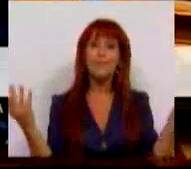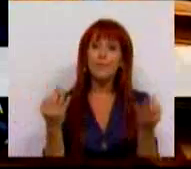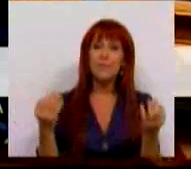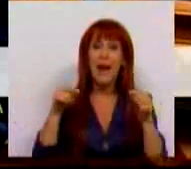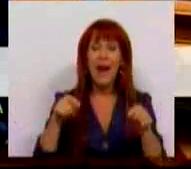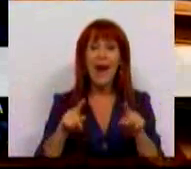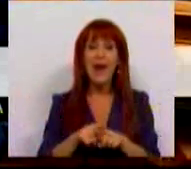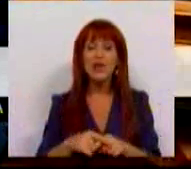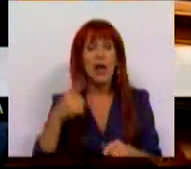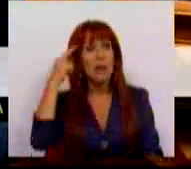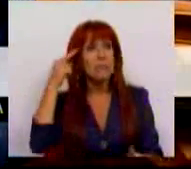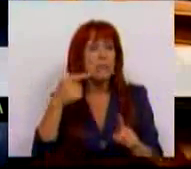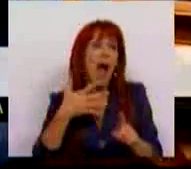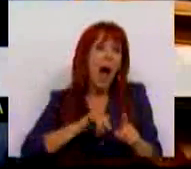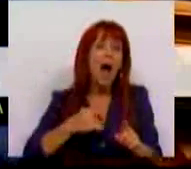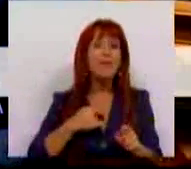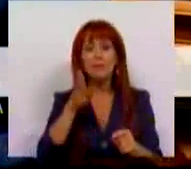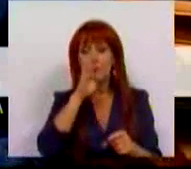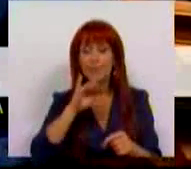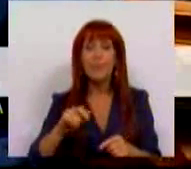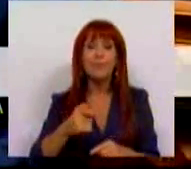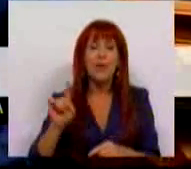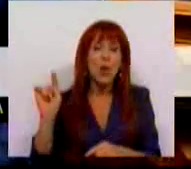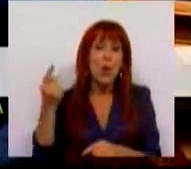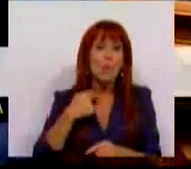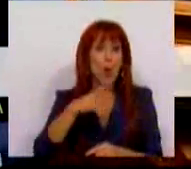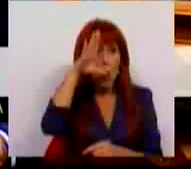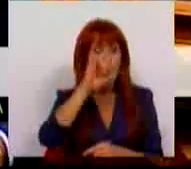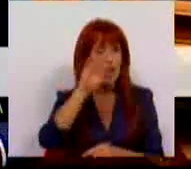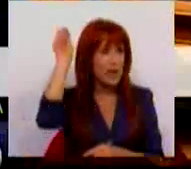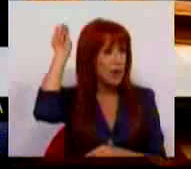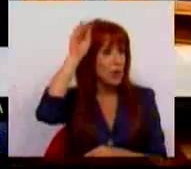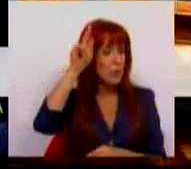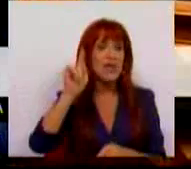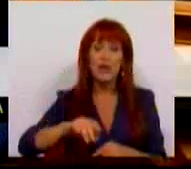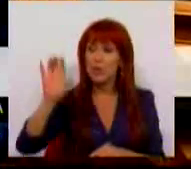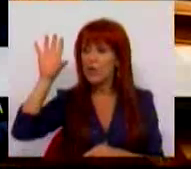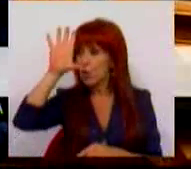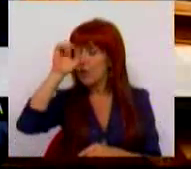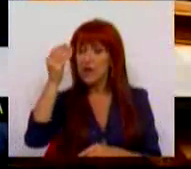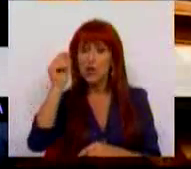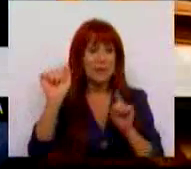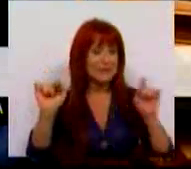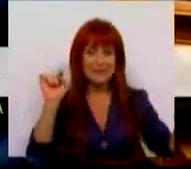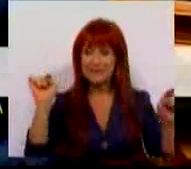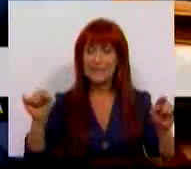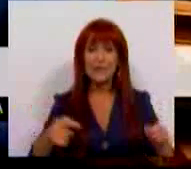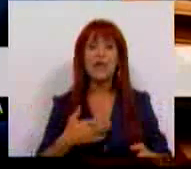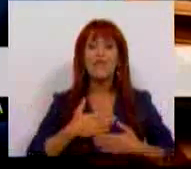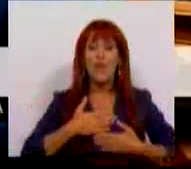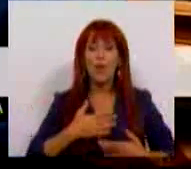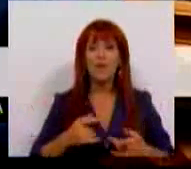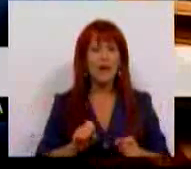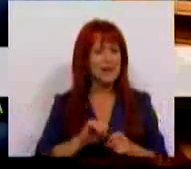que estas pretensões só podem ser concretizadas se os governos da República e Governo Regional tiverem vontade